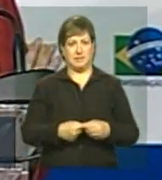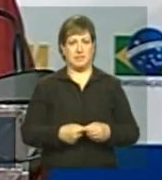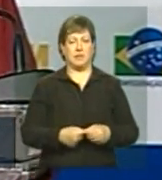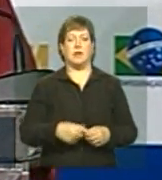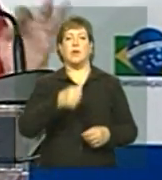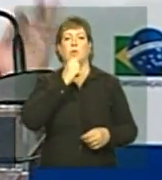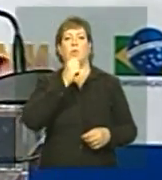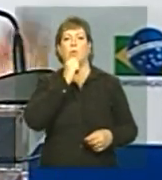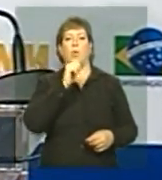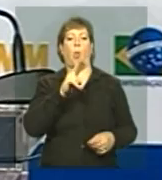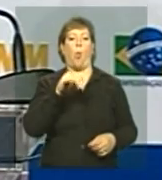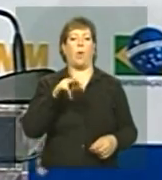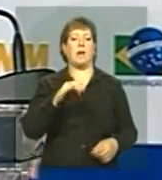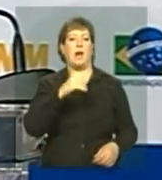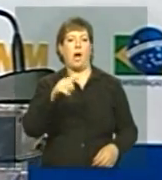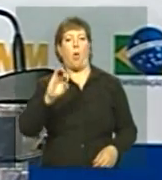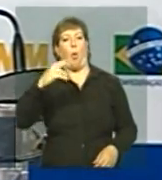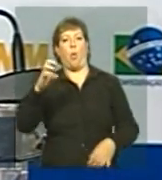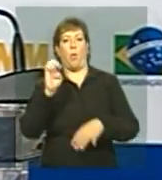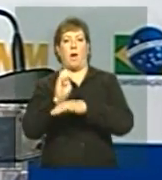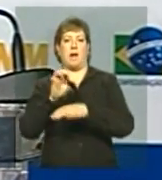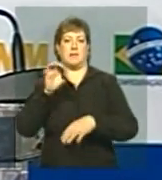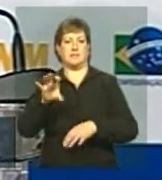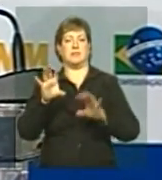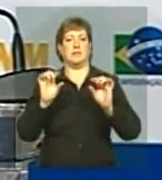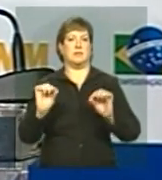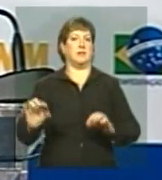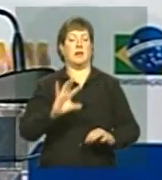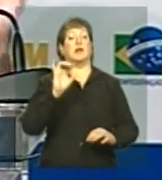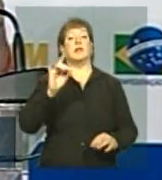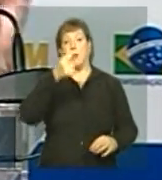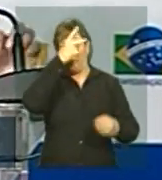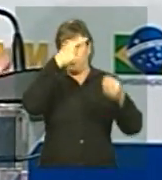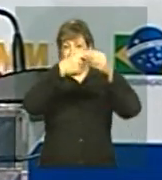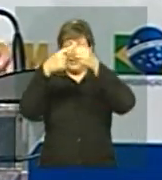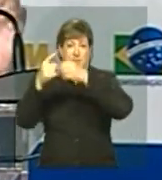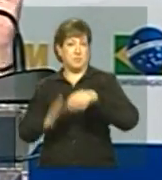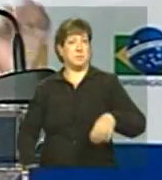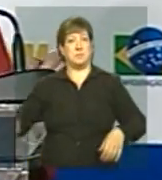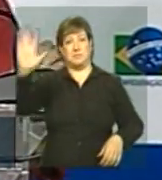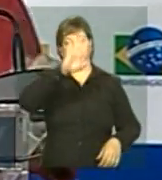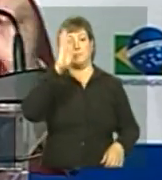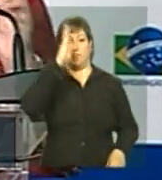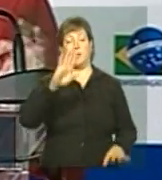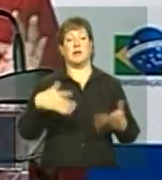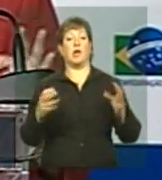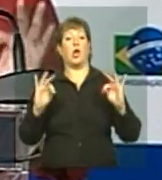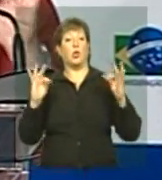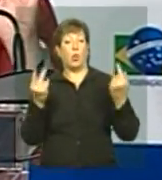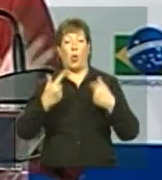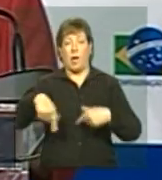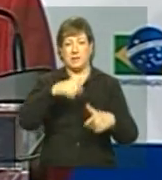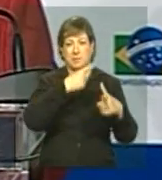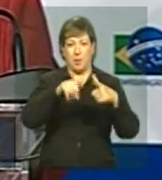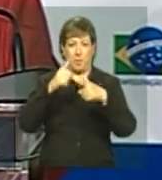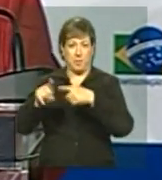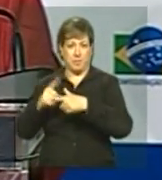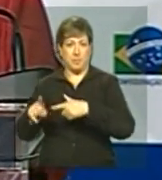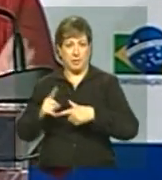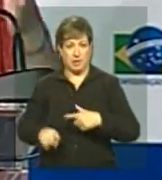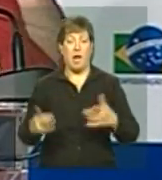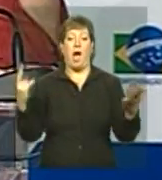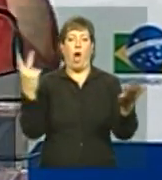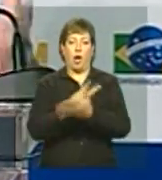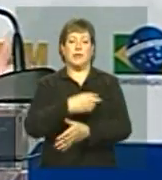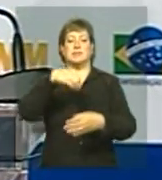Estado. Só tem município no Brasil. Então, todas essas distorções ocorrem no